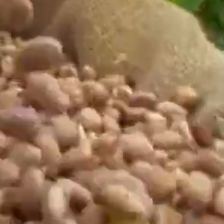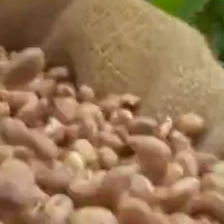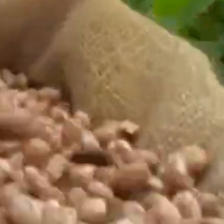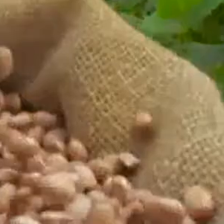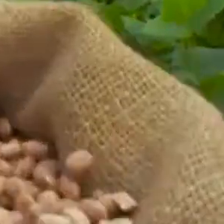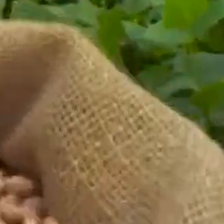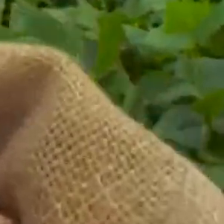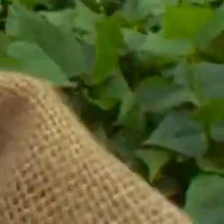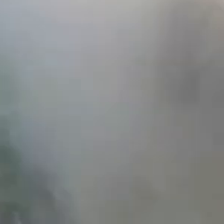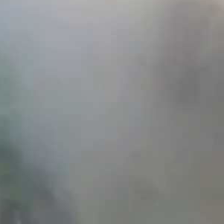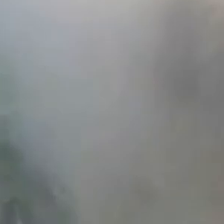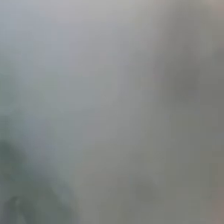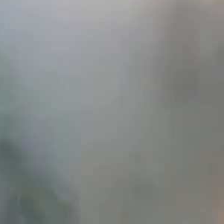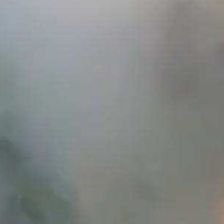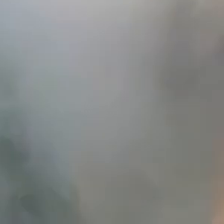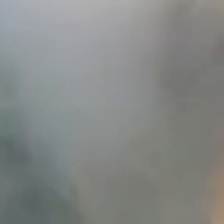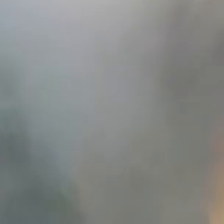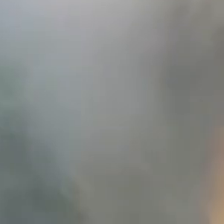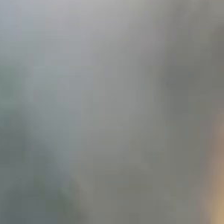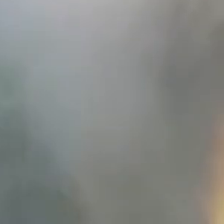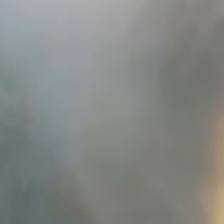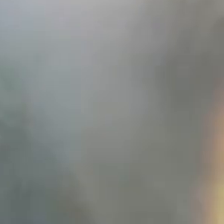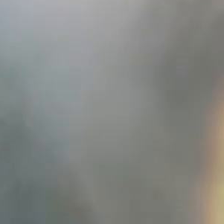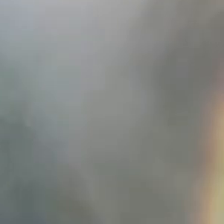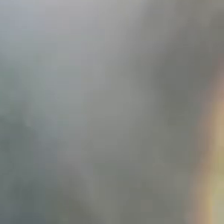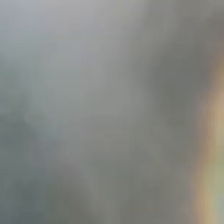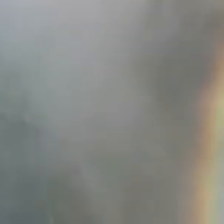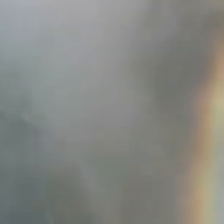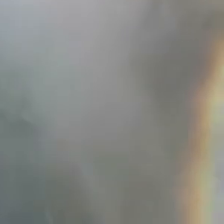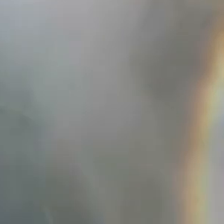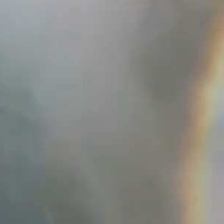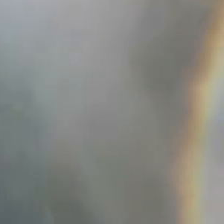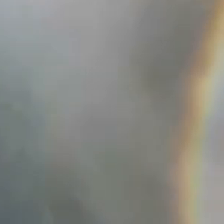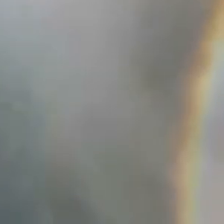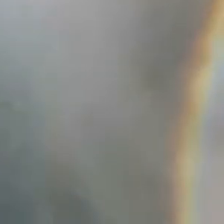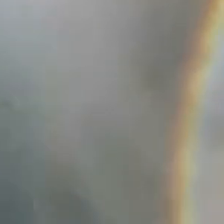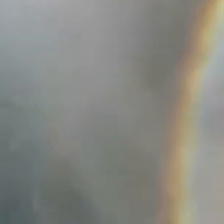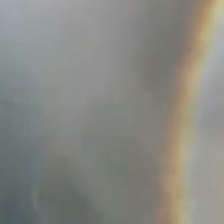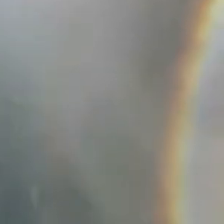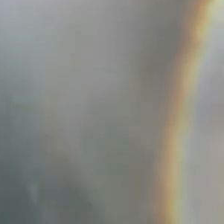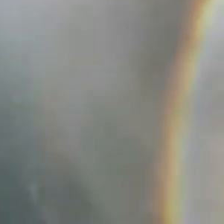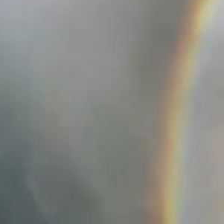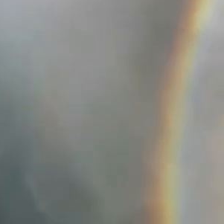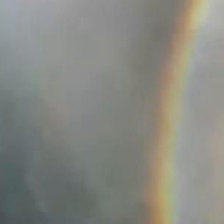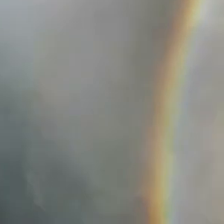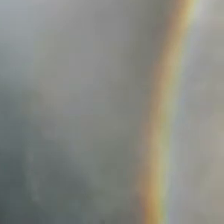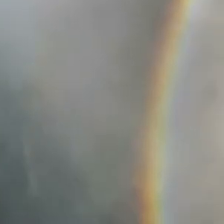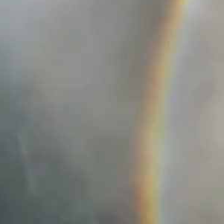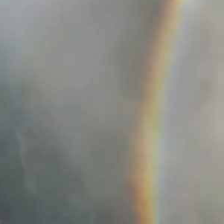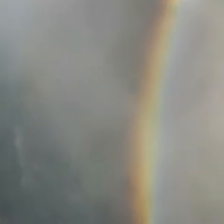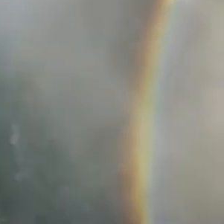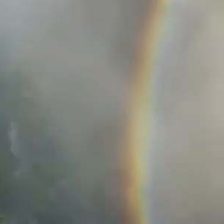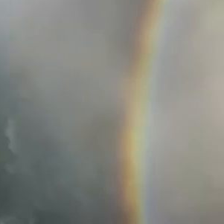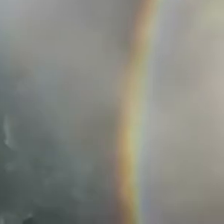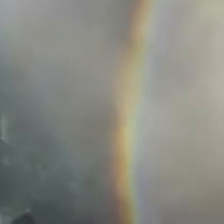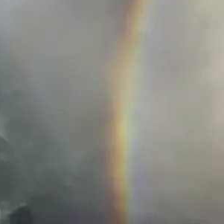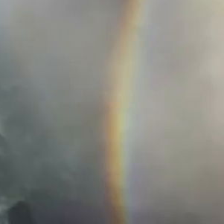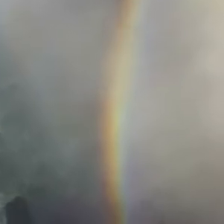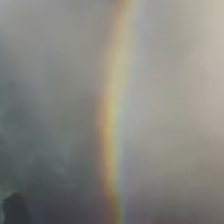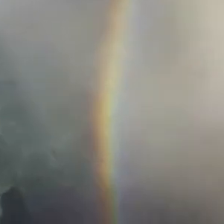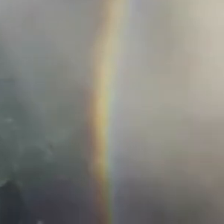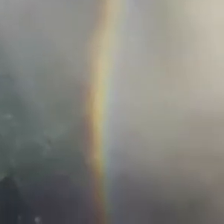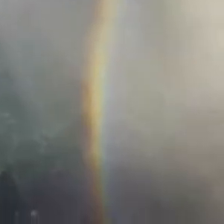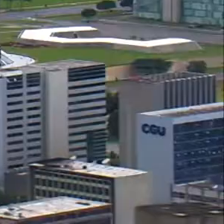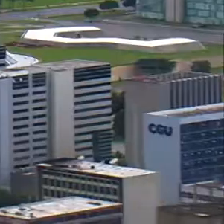tem mais flores nossos bosques tem mais vida nossa feita uma teu